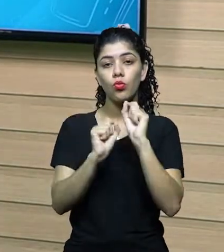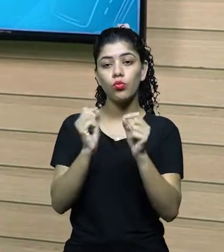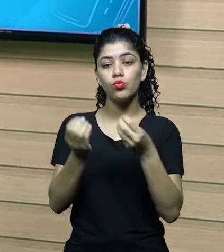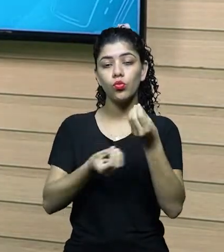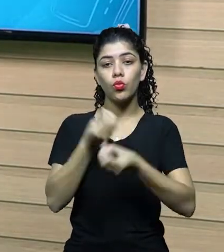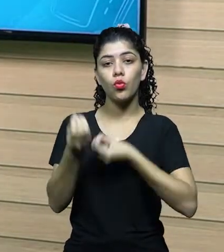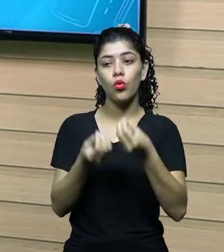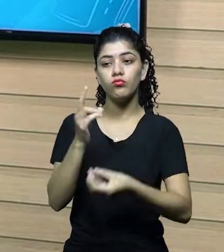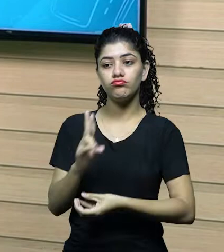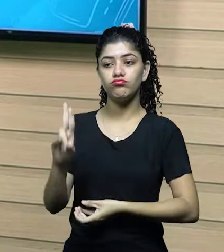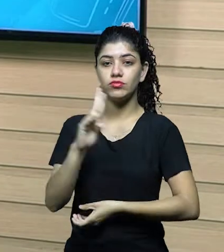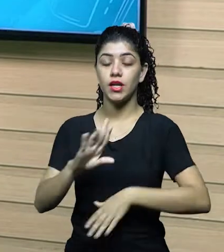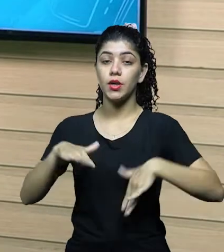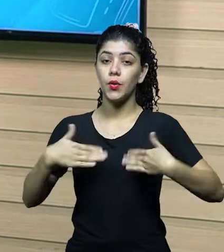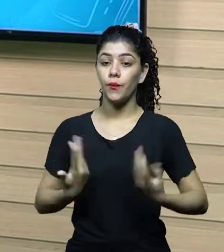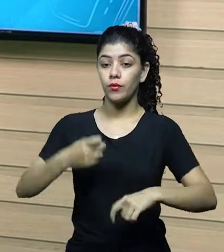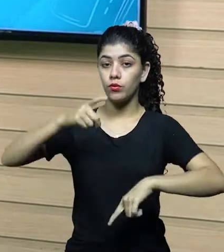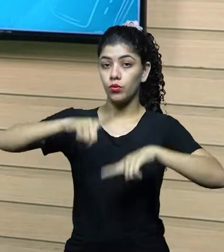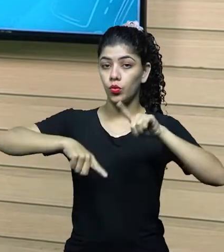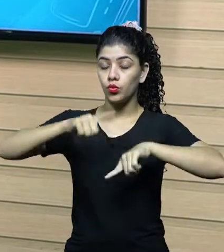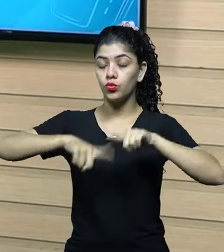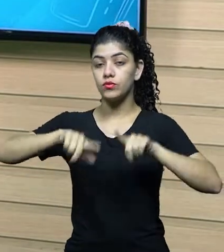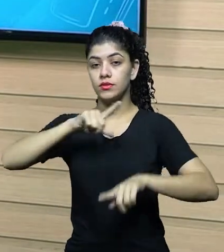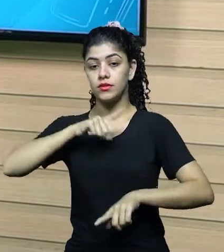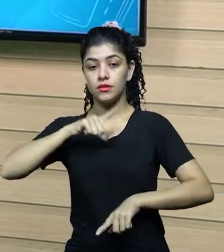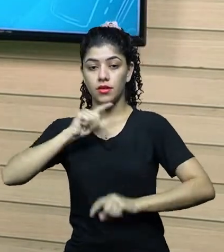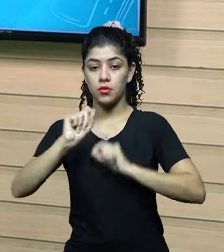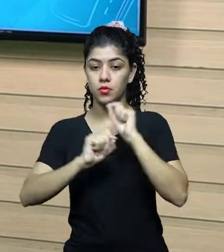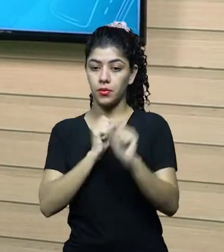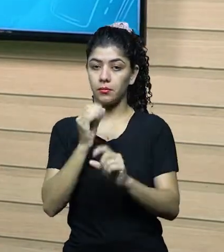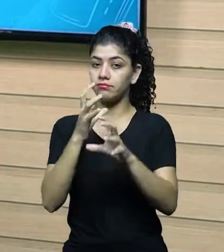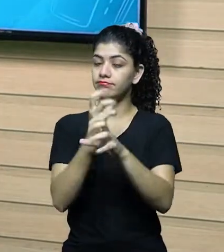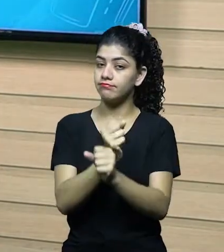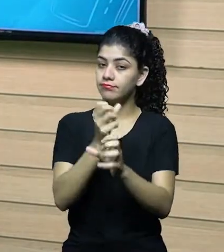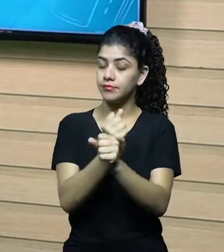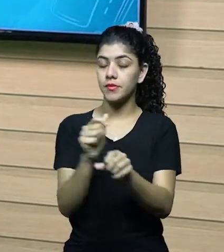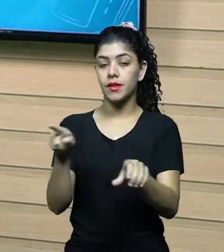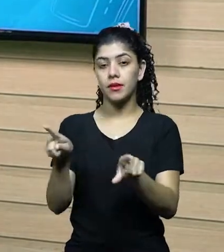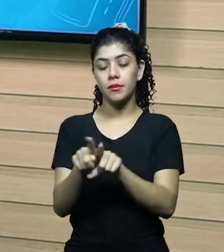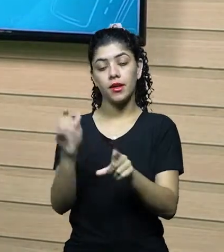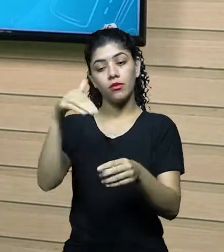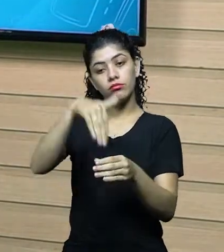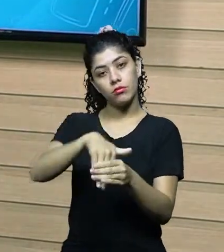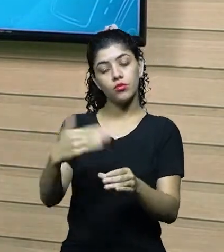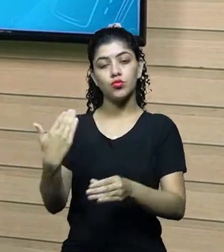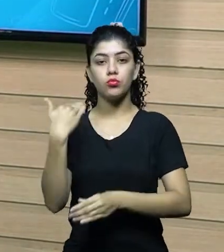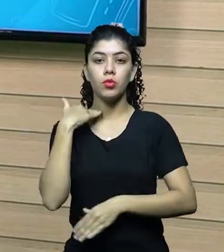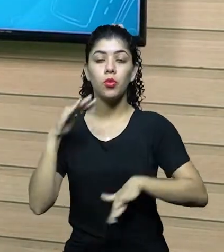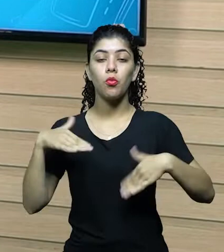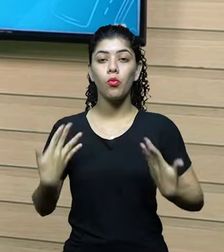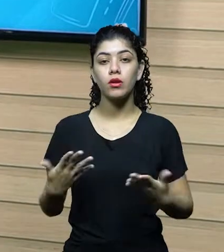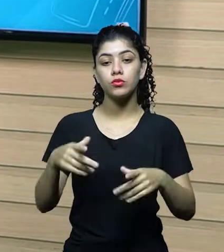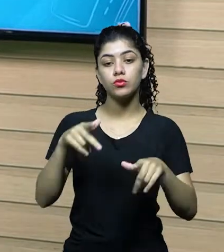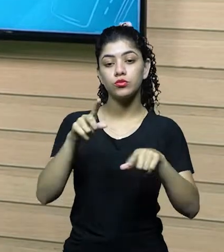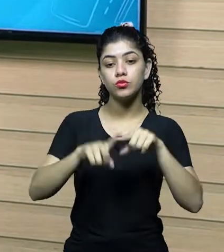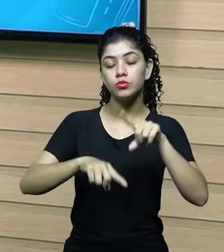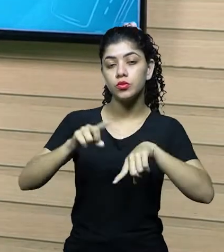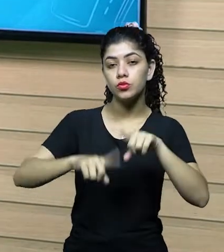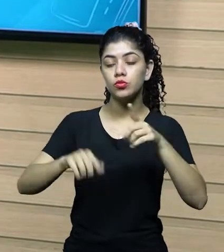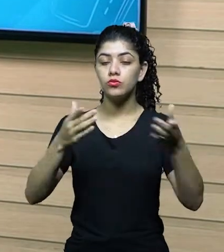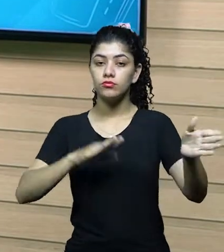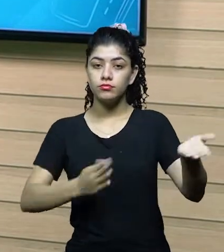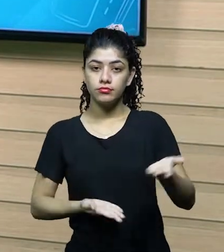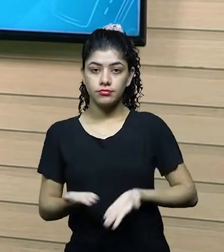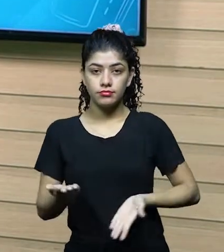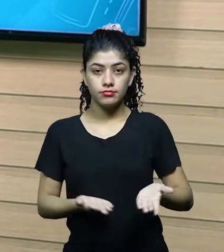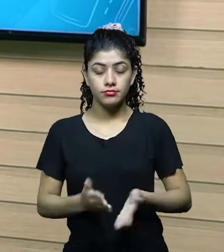são os produtos, né, que geram as operações contábeis dentro de um banco, quais são os produtos que um banco oferece, quais são os serviços